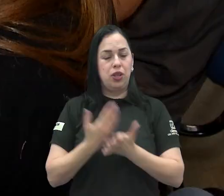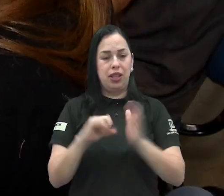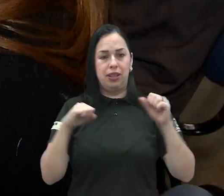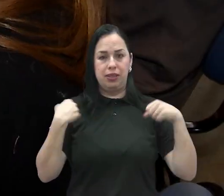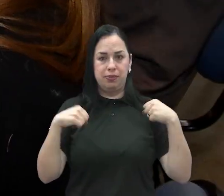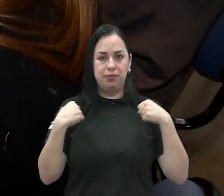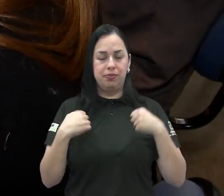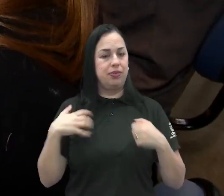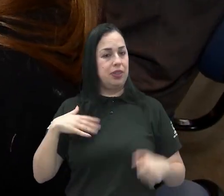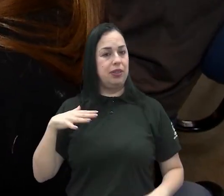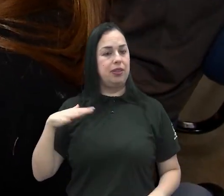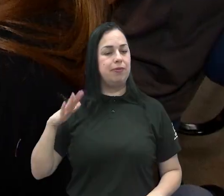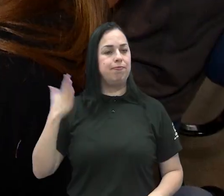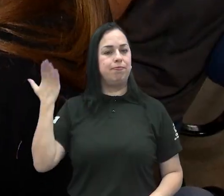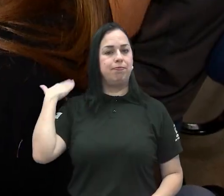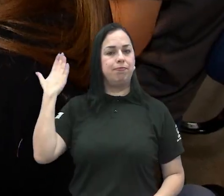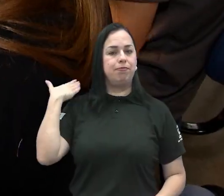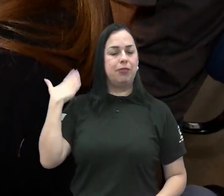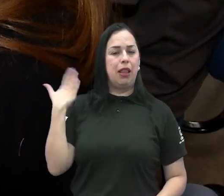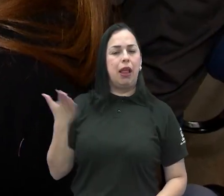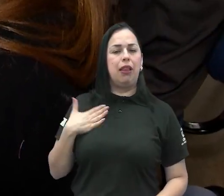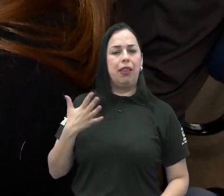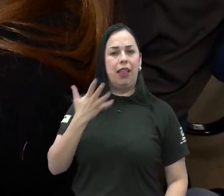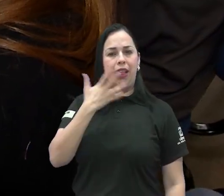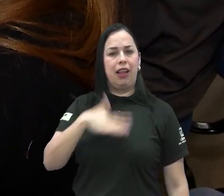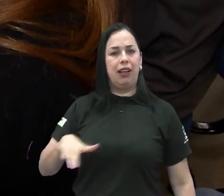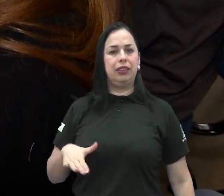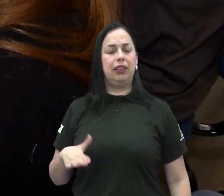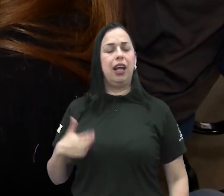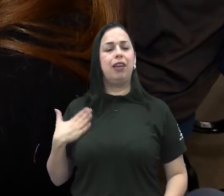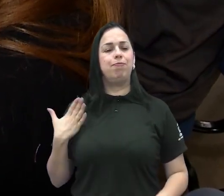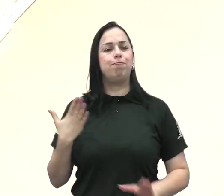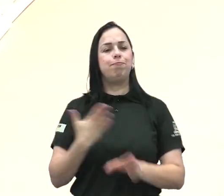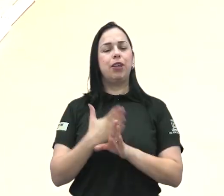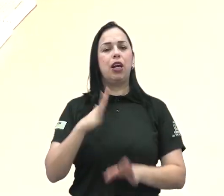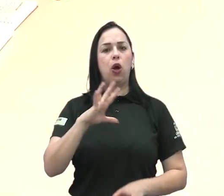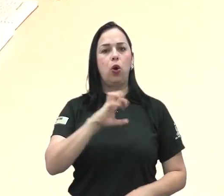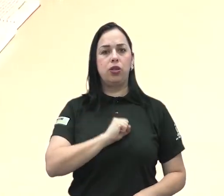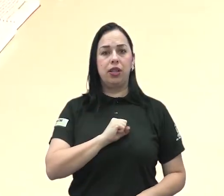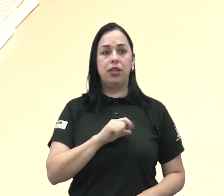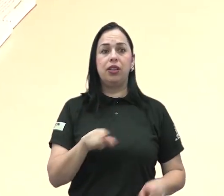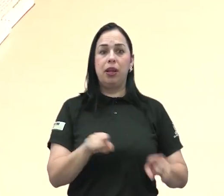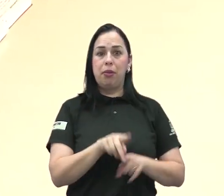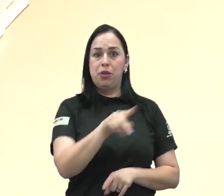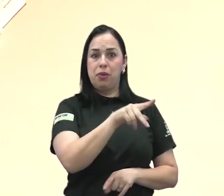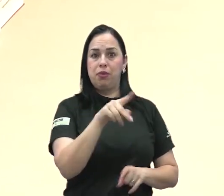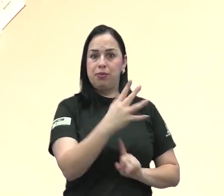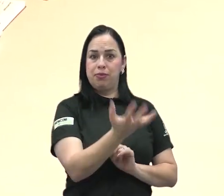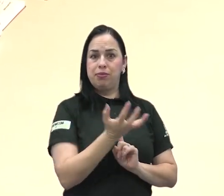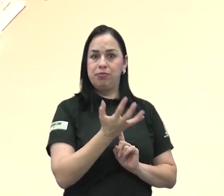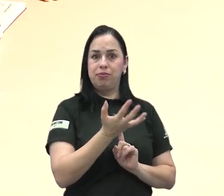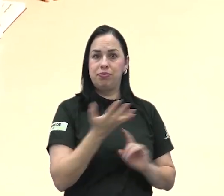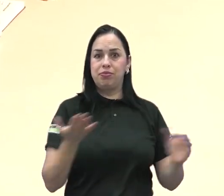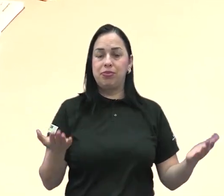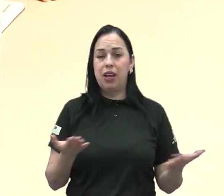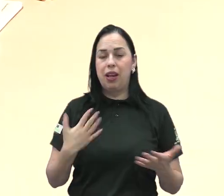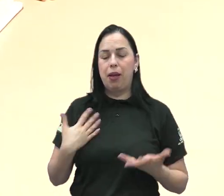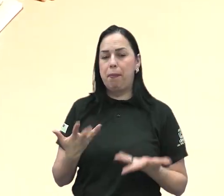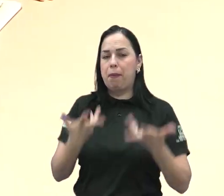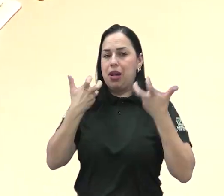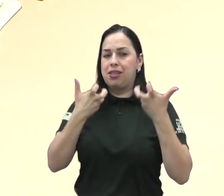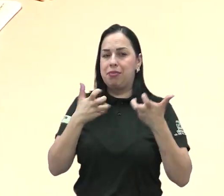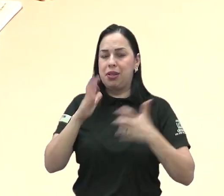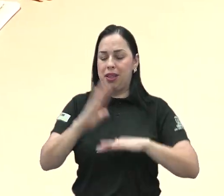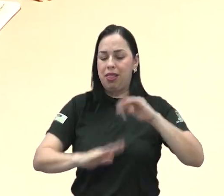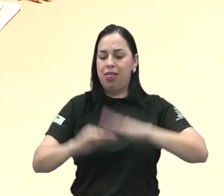física, descobriu a vocação para a docência ainda na infância. Inspirada pelos próprios professores, ela vê